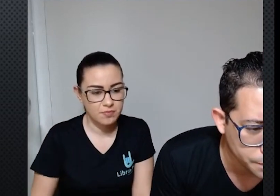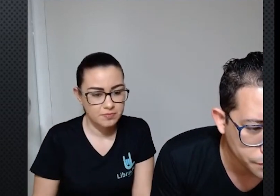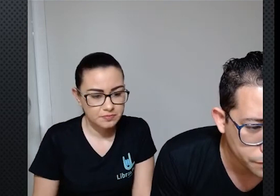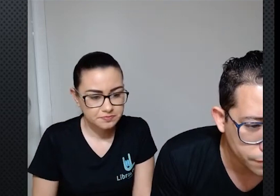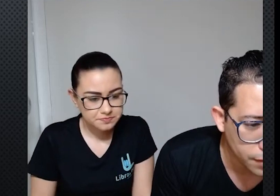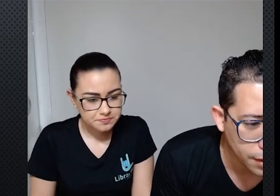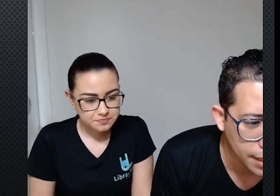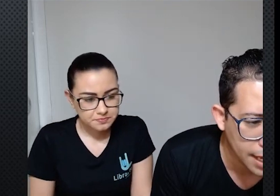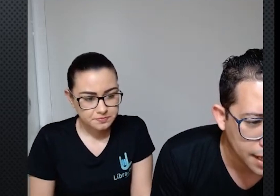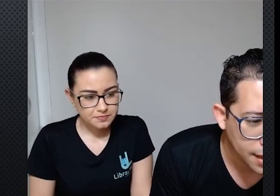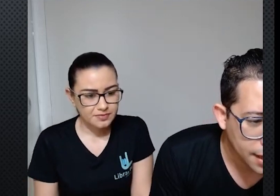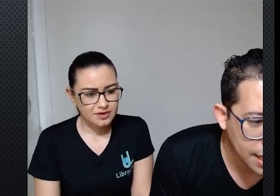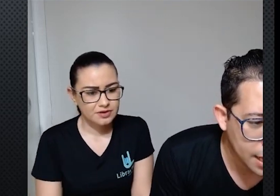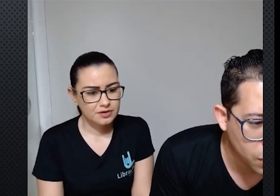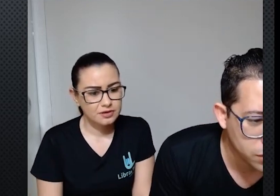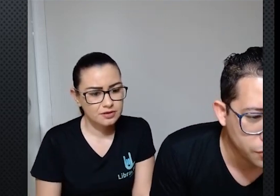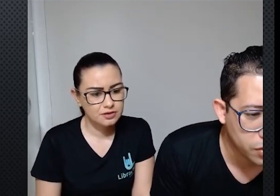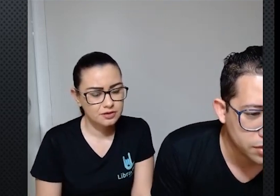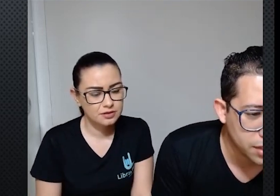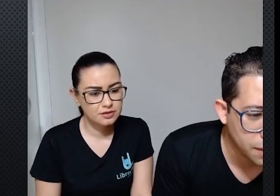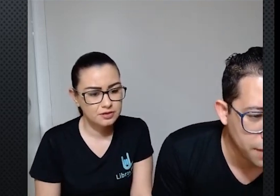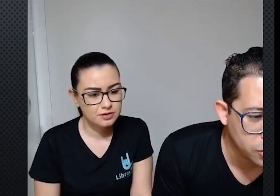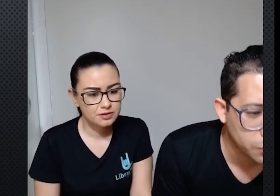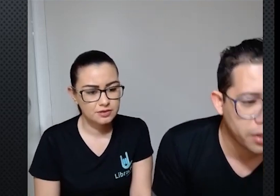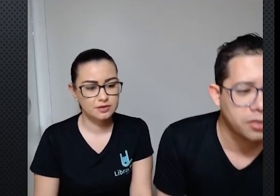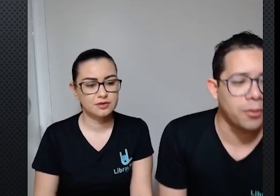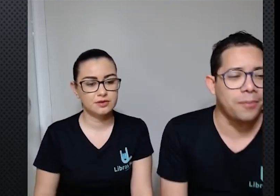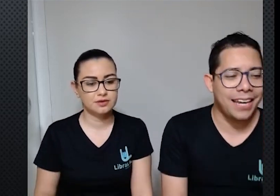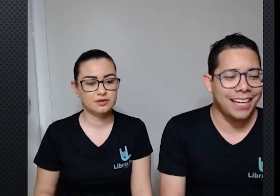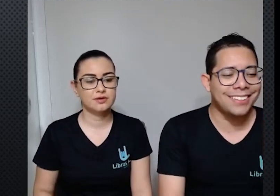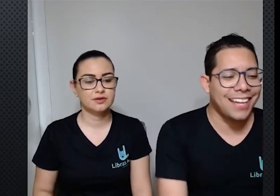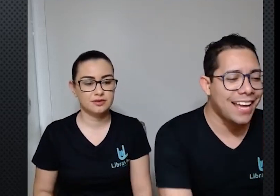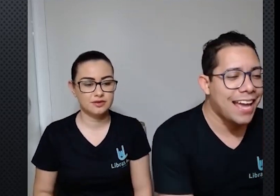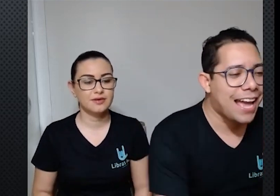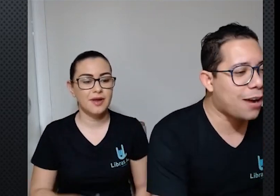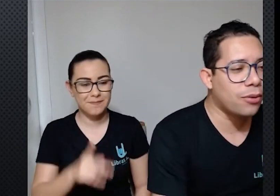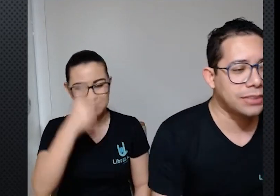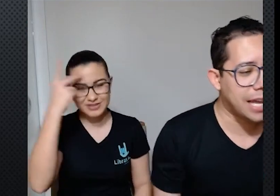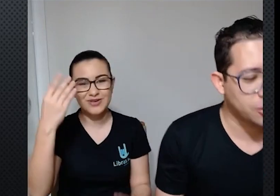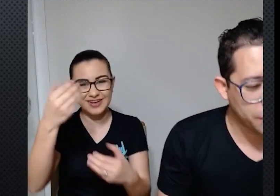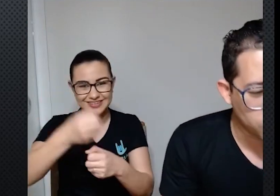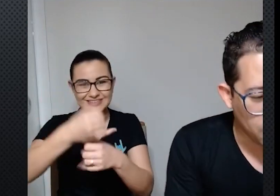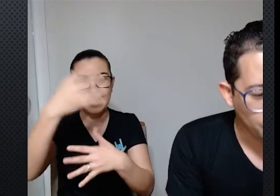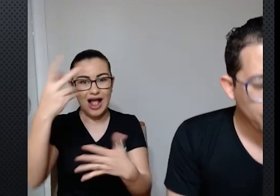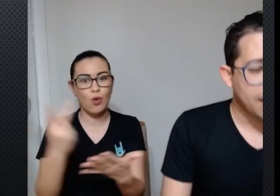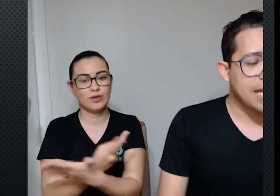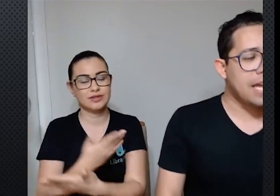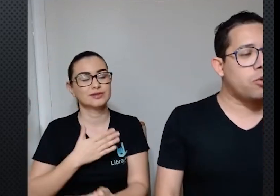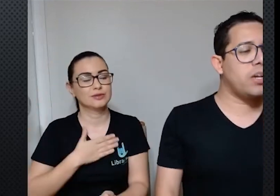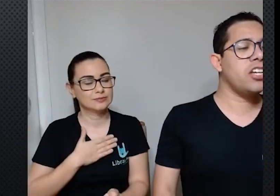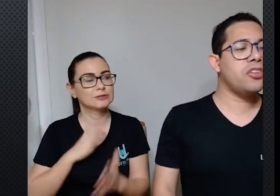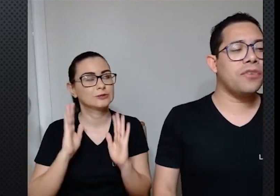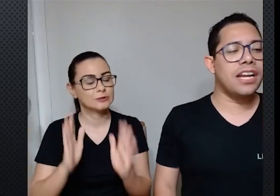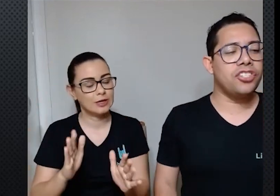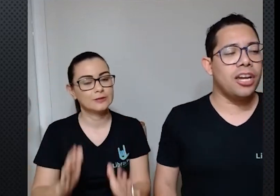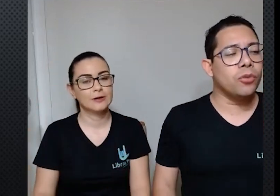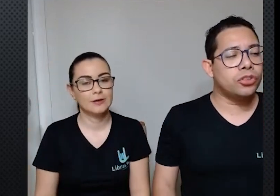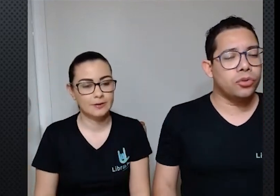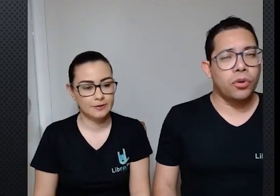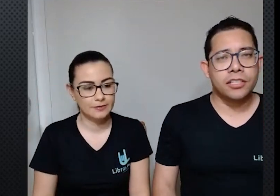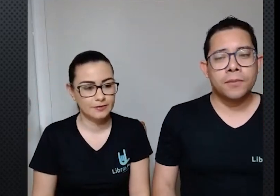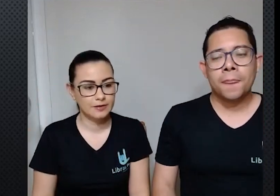mesmo. A Rosilda falou assim que passou por esse momento, né? Acontece, pessoal. E aí, quando a gente fala